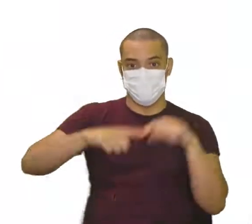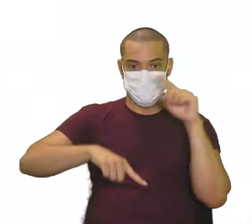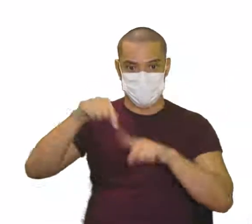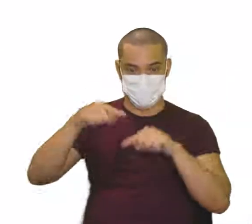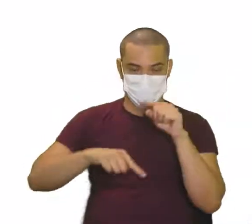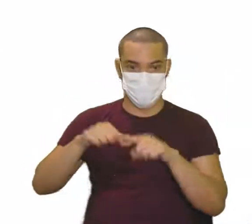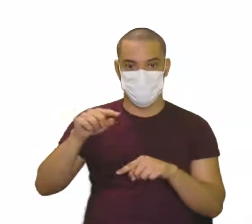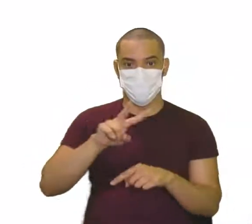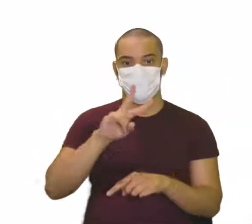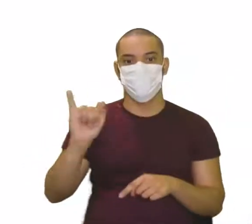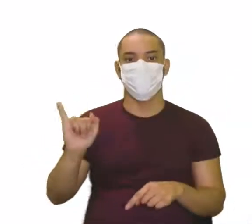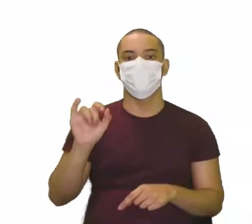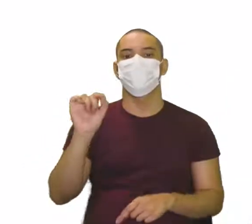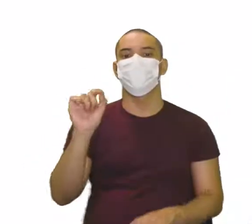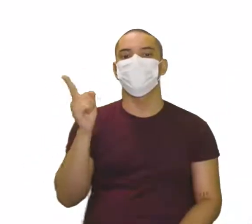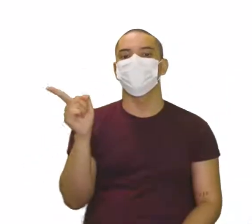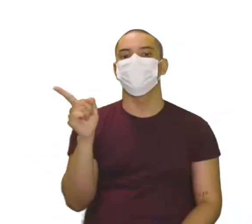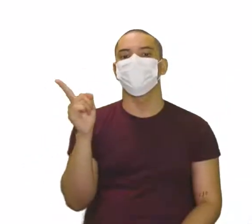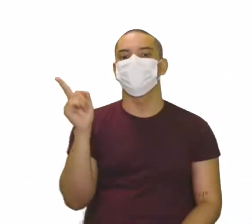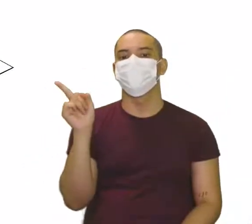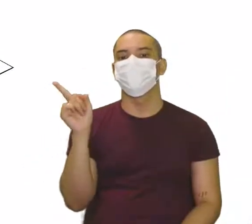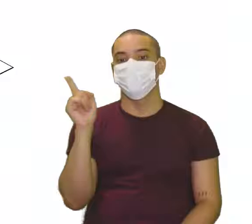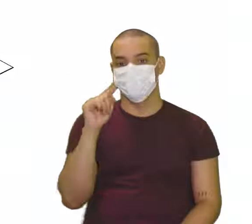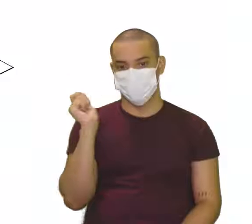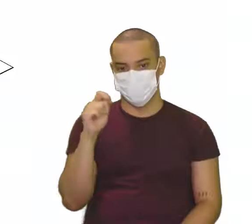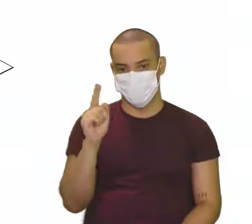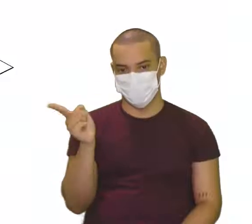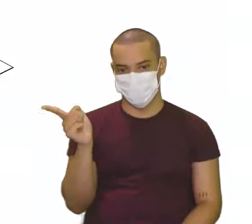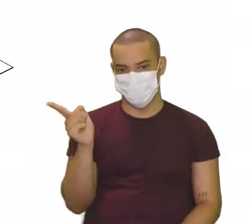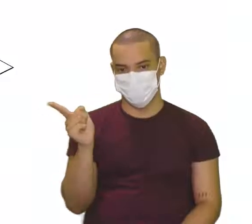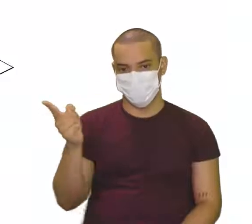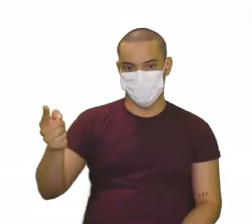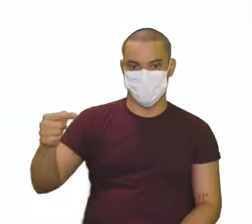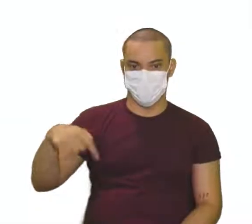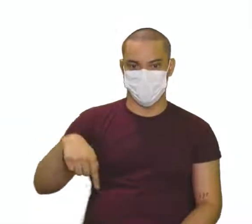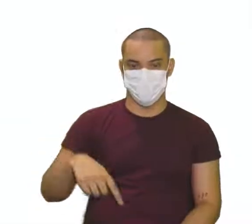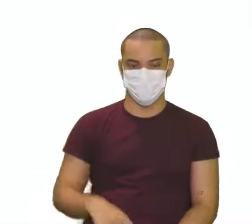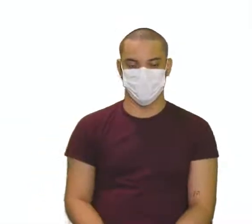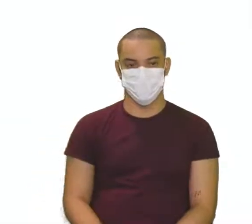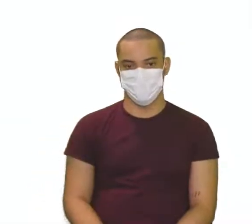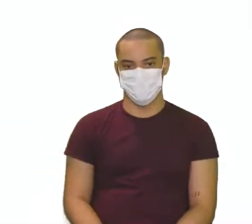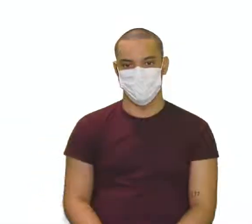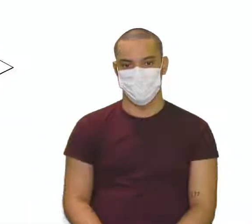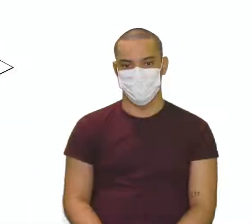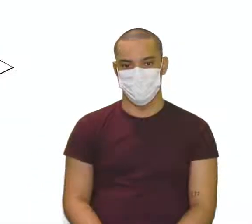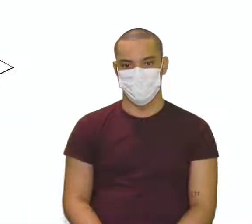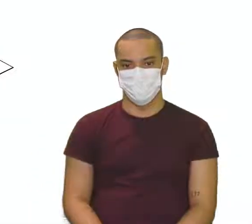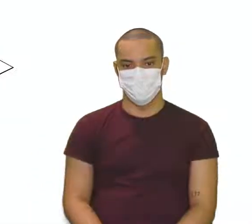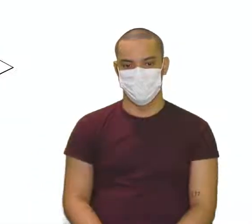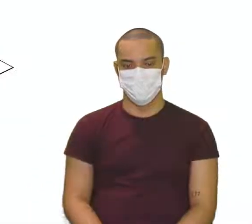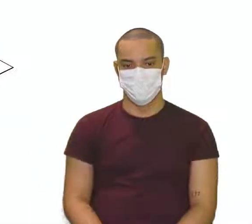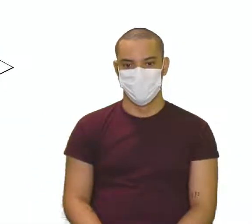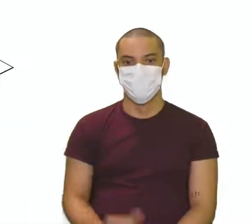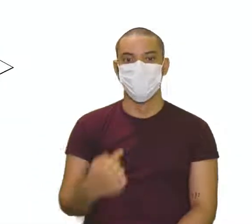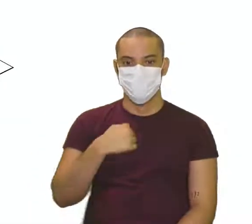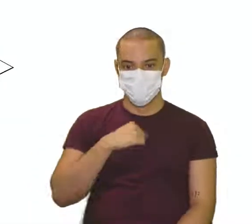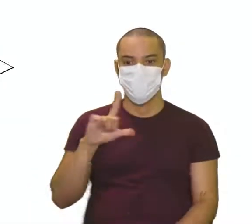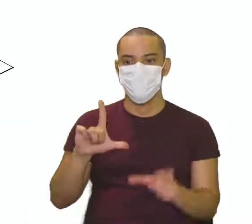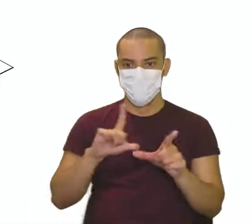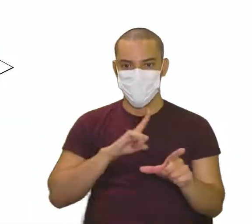ela vai ser desviada para cima. Olha só, vocês podem ver aí, ó, o nosso sentido aqui. Eu também tenho o